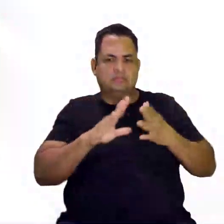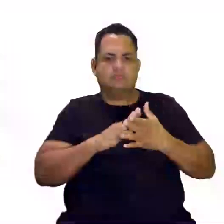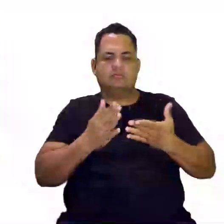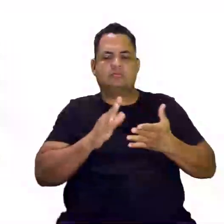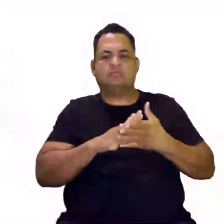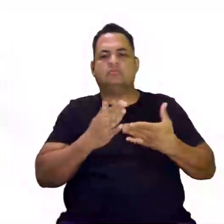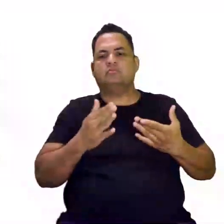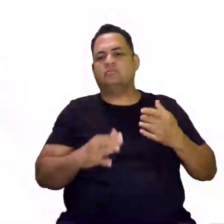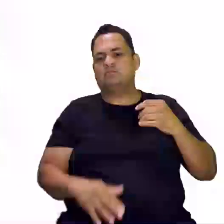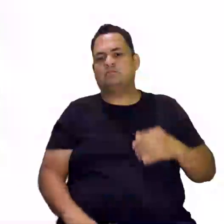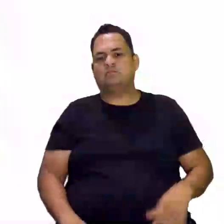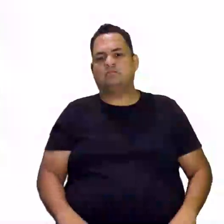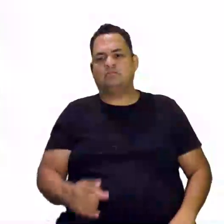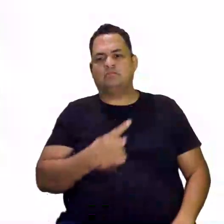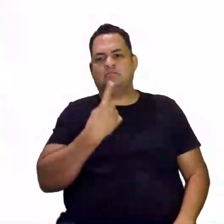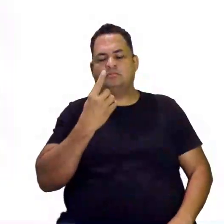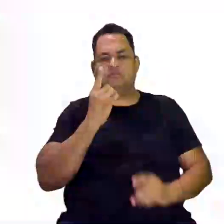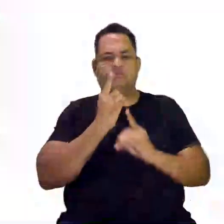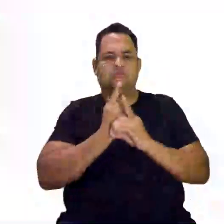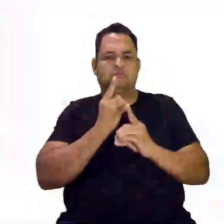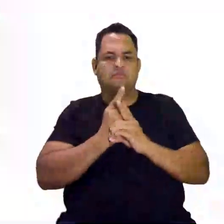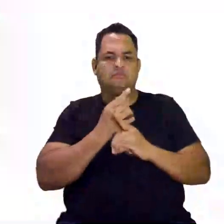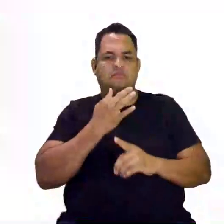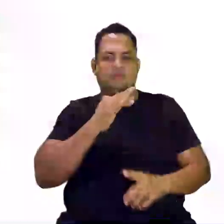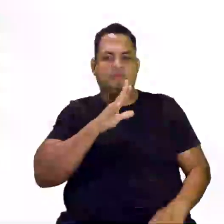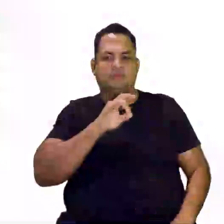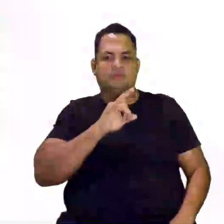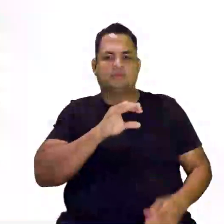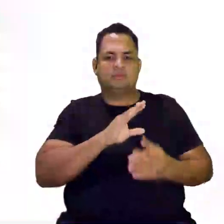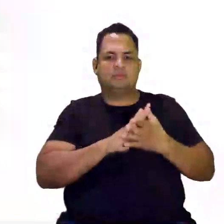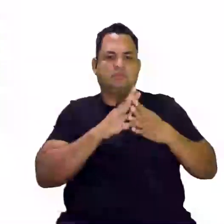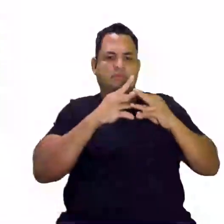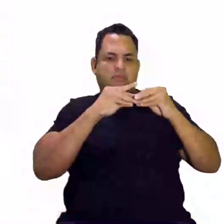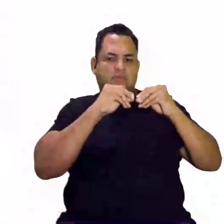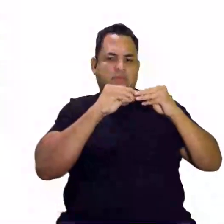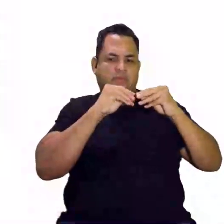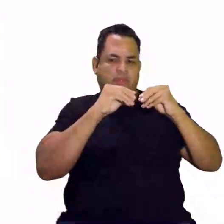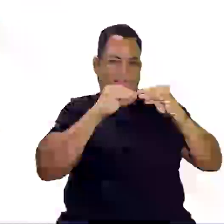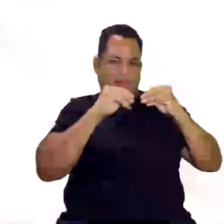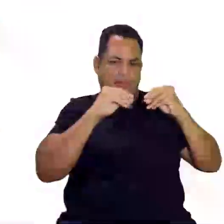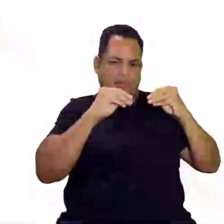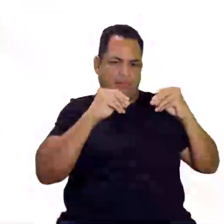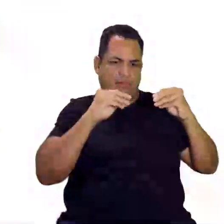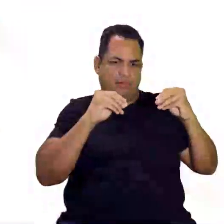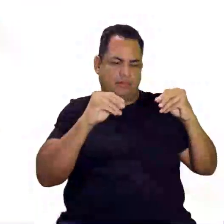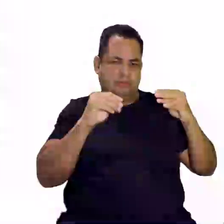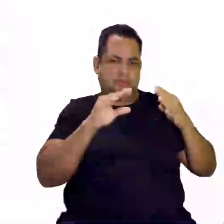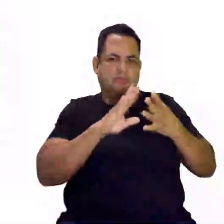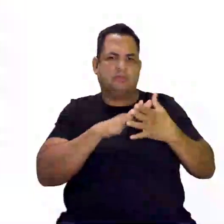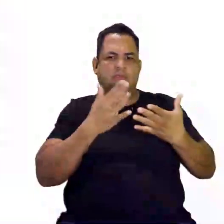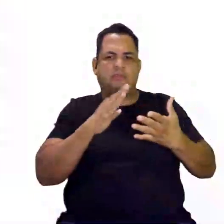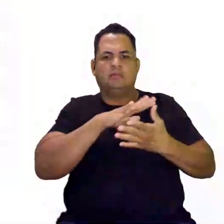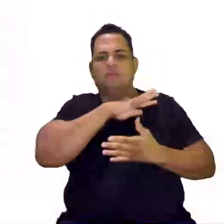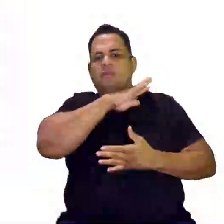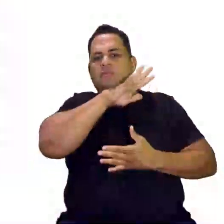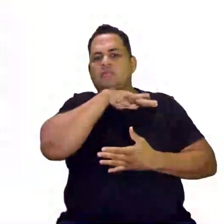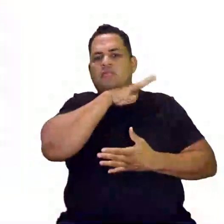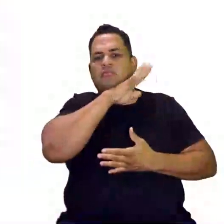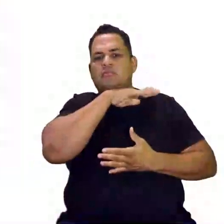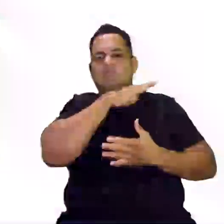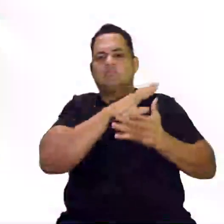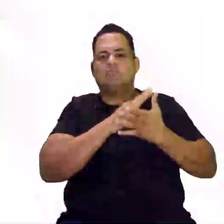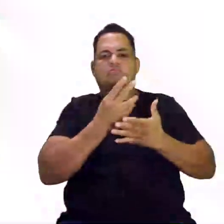É nesse tipo de rocha que nós vamos encontrar fósseis, restígios ou vestígios de